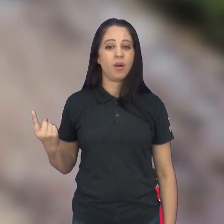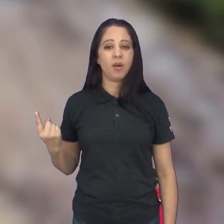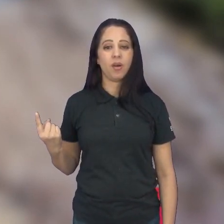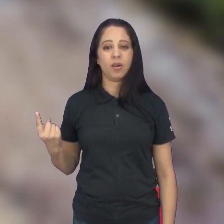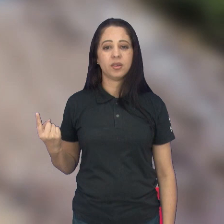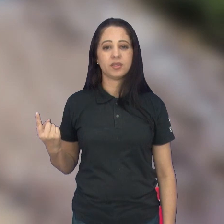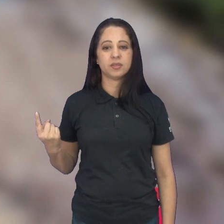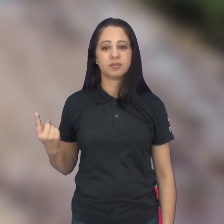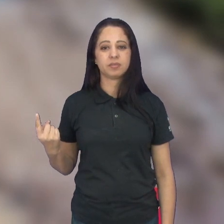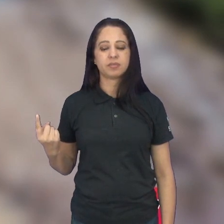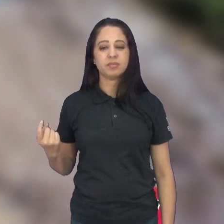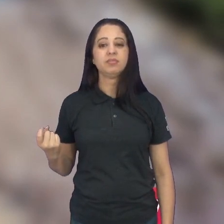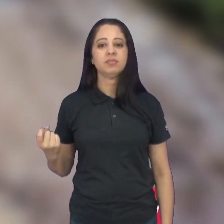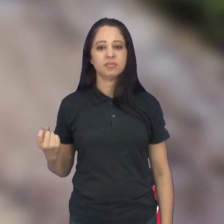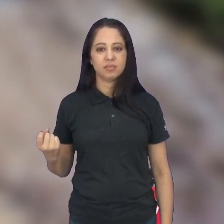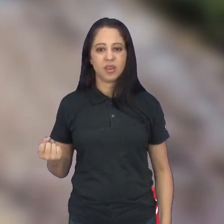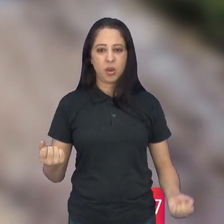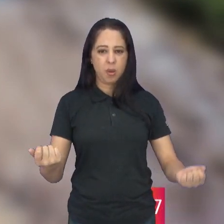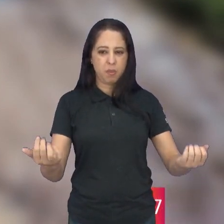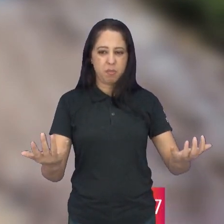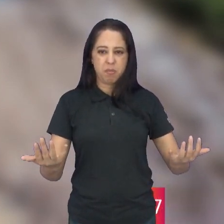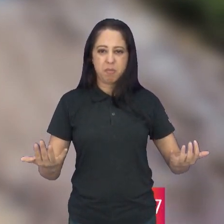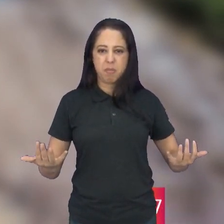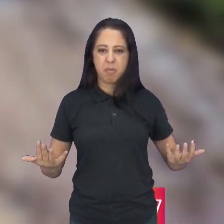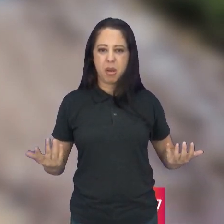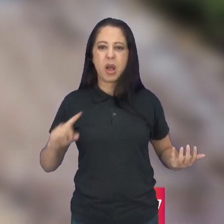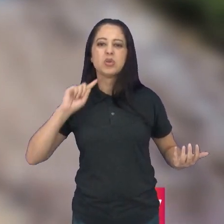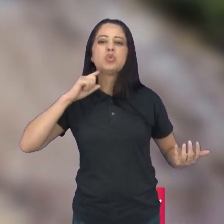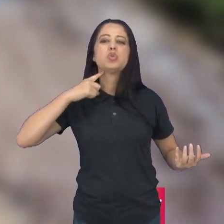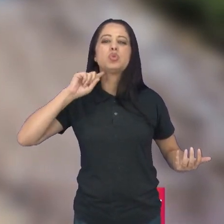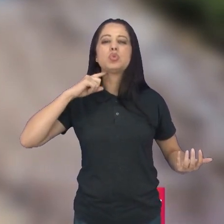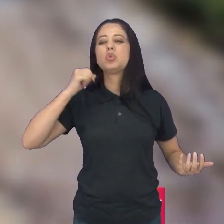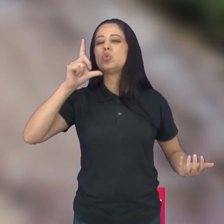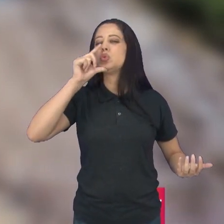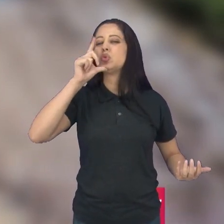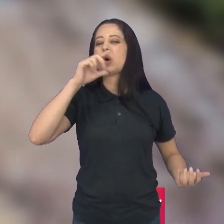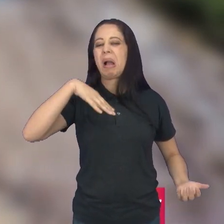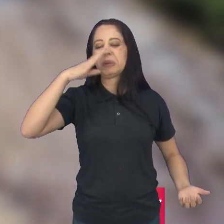Quase bate aqui. E tem também o rede de esgoto. Fica correndo aqui.